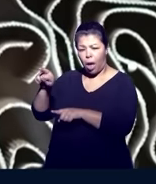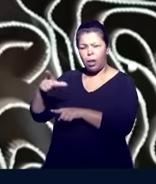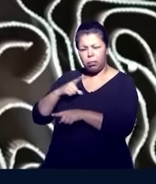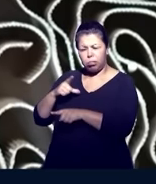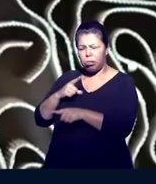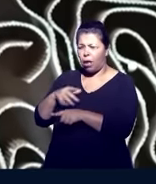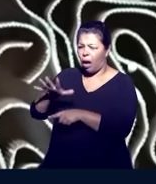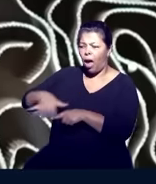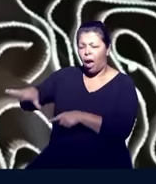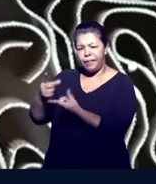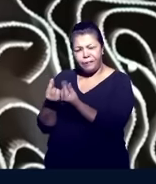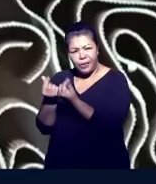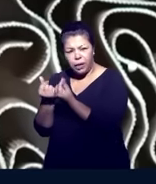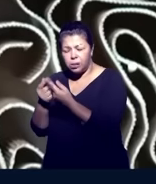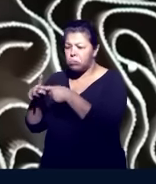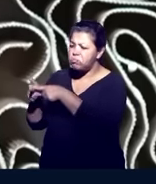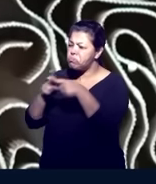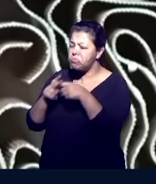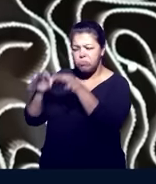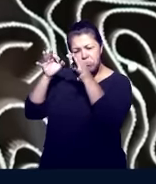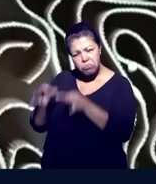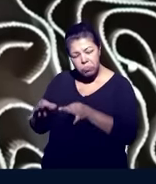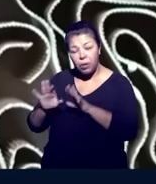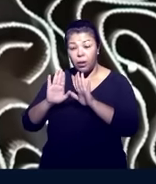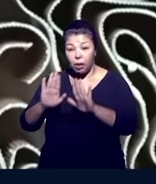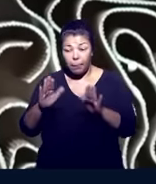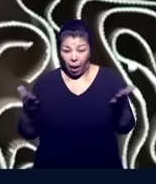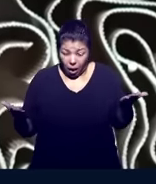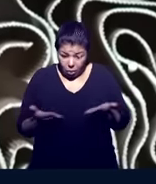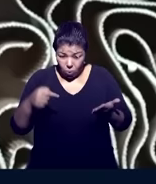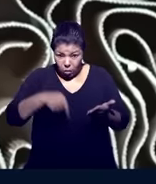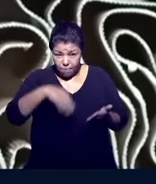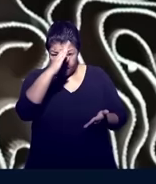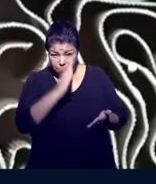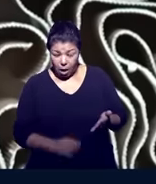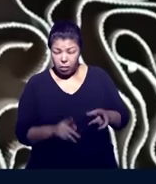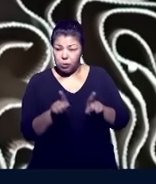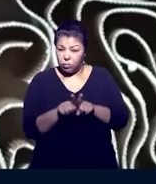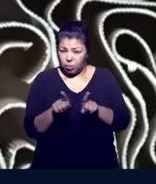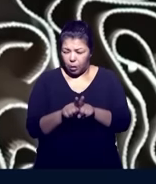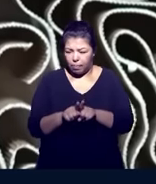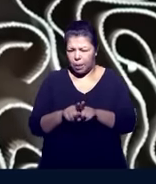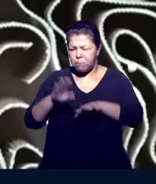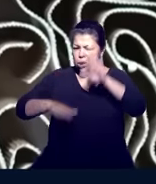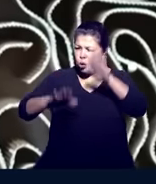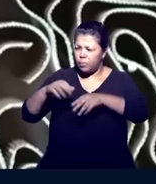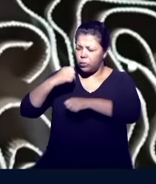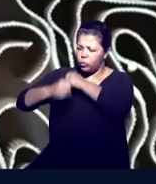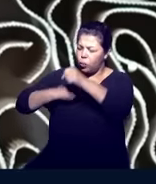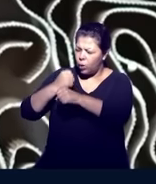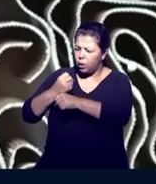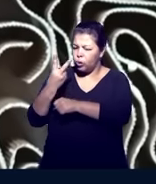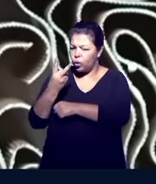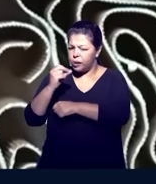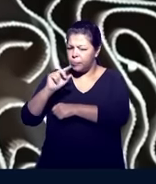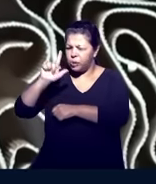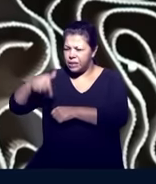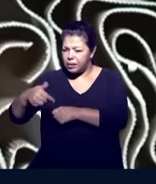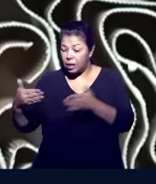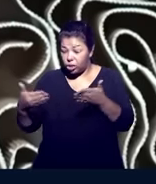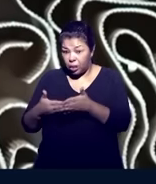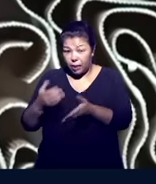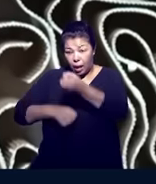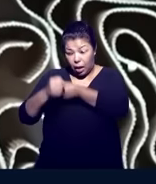ordem hoje no Brasil Quem vai puxar o investimento quem puxou o investimento do Brasil de 2017 até o ano passado foi o